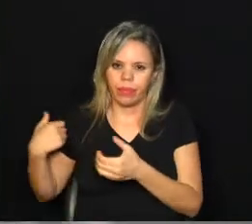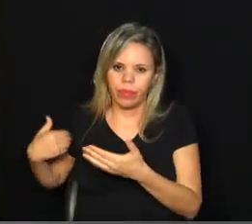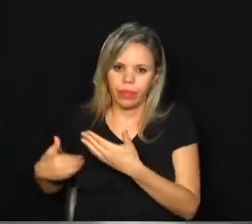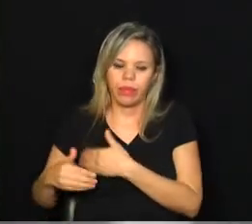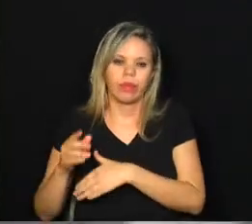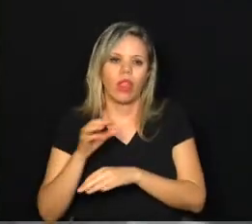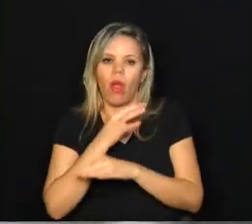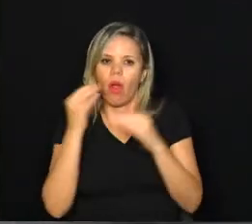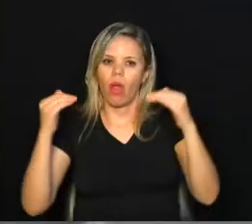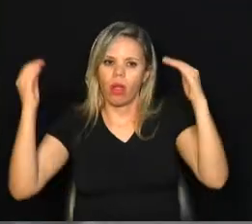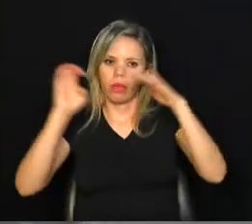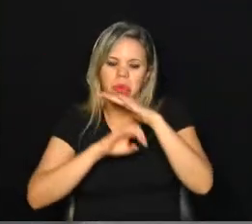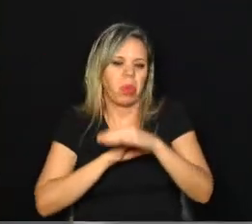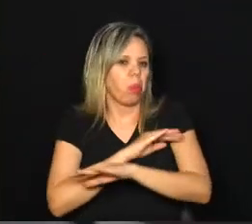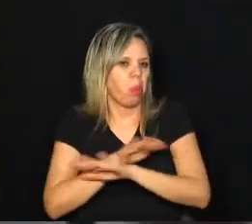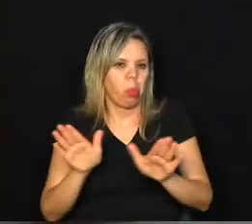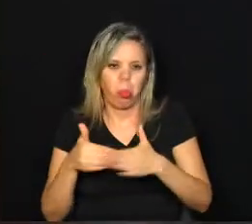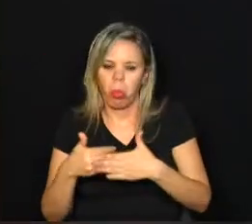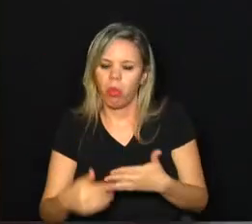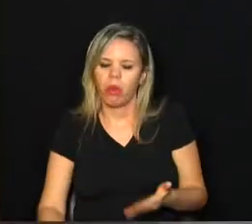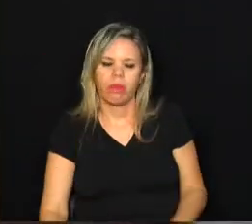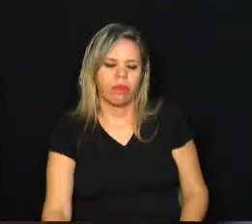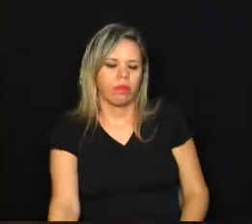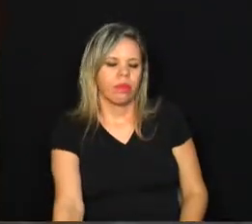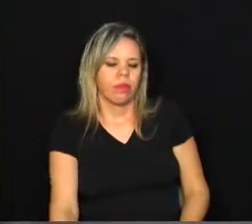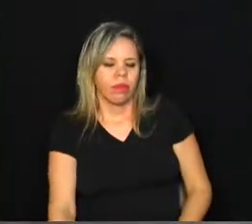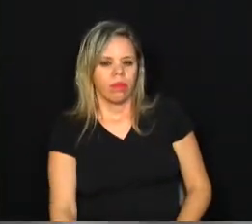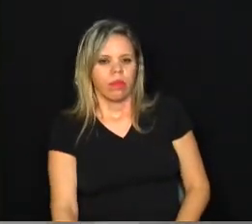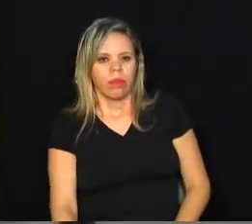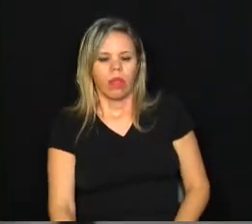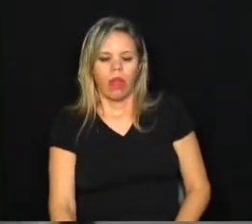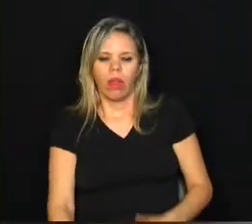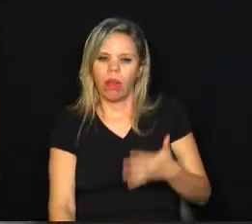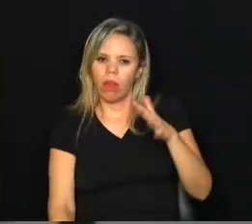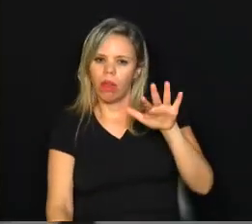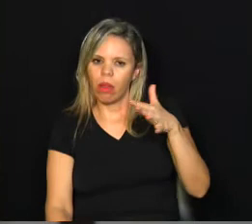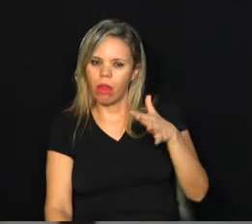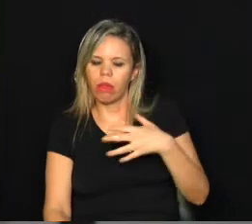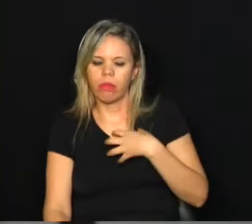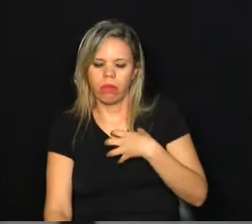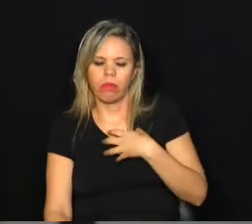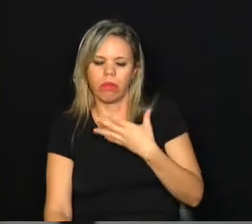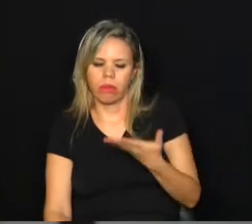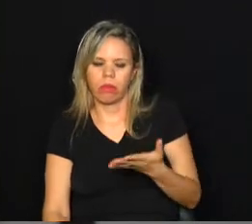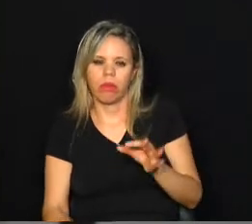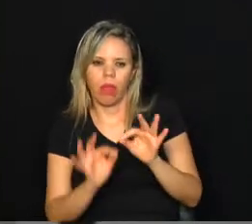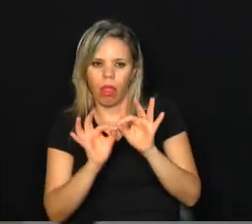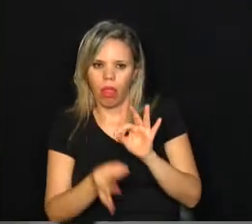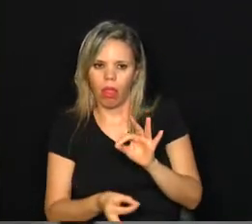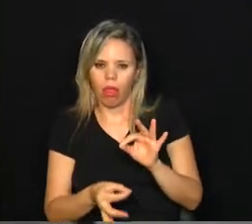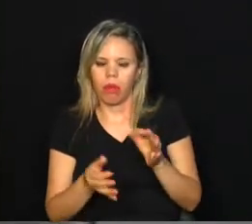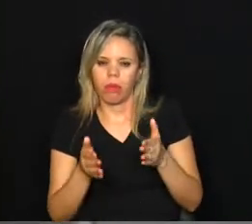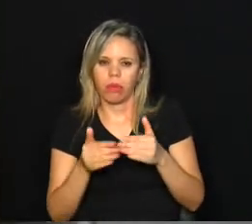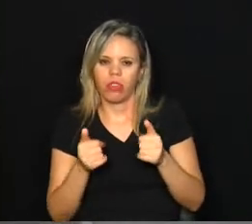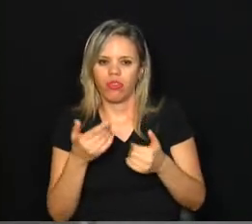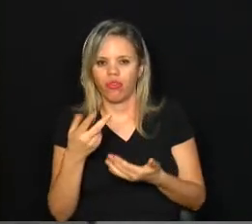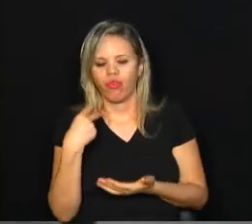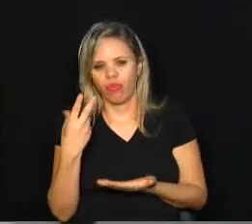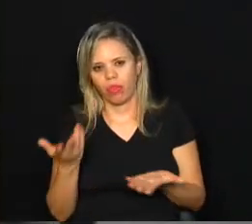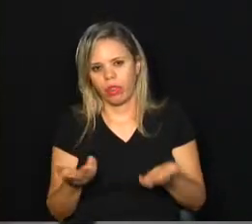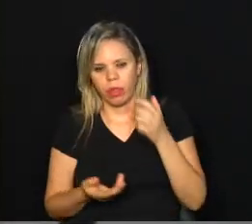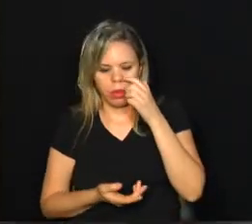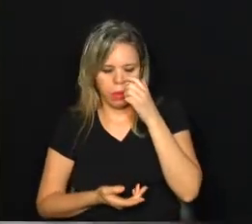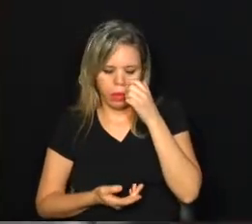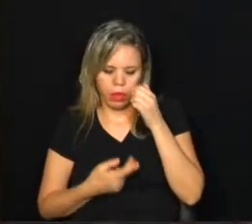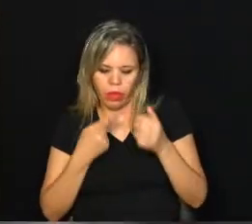eram mega empresas que hoje nem existem mais. Então, mais ou menos, de uma forma um pouco até alongada, você me pediu, né, vereador, que